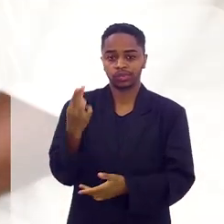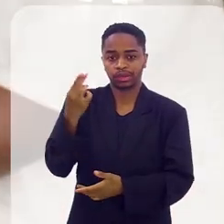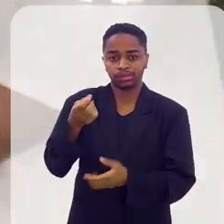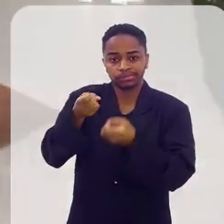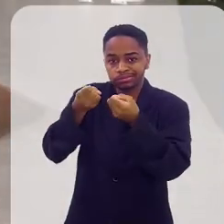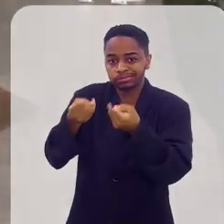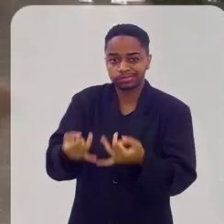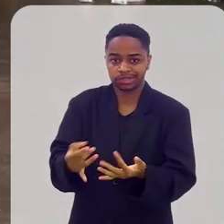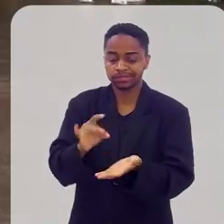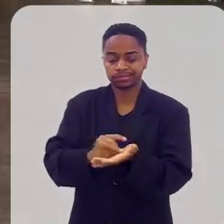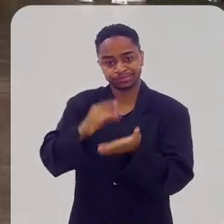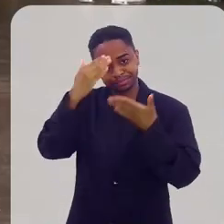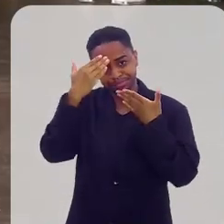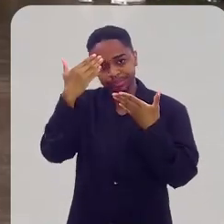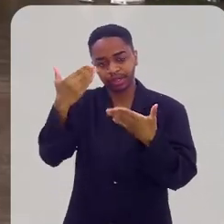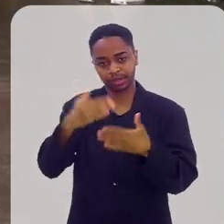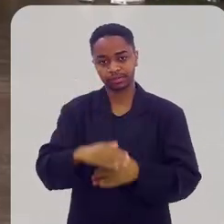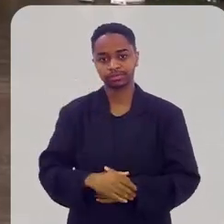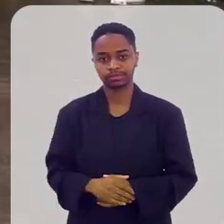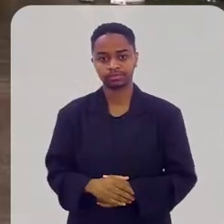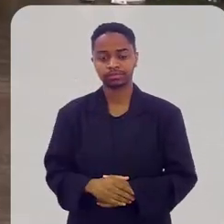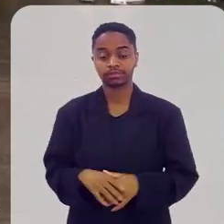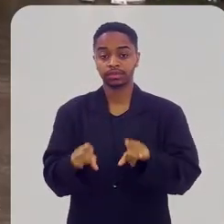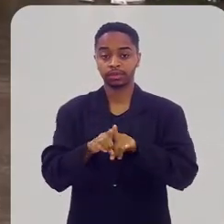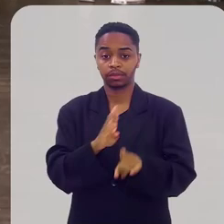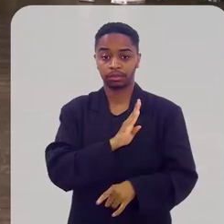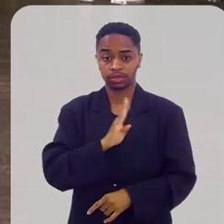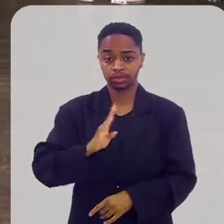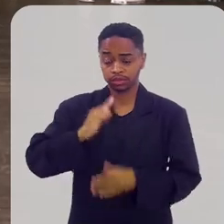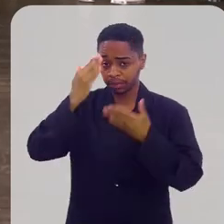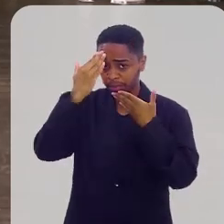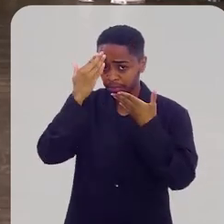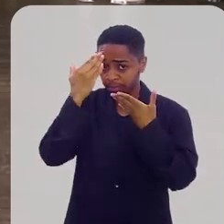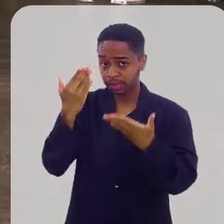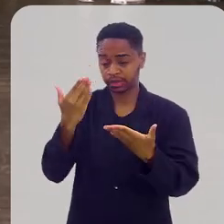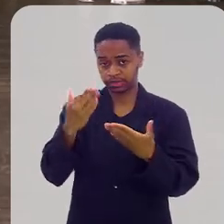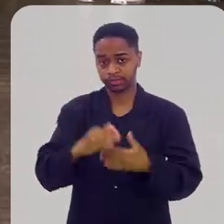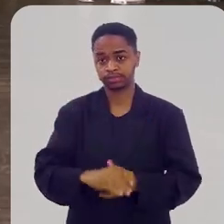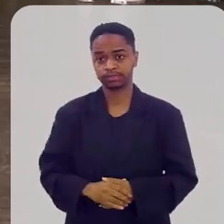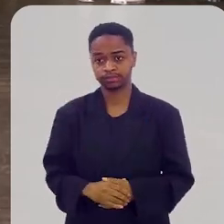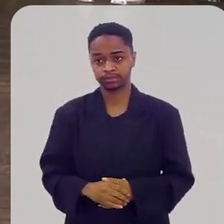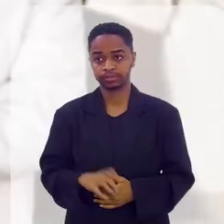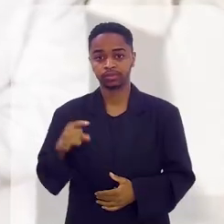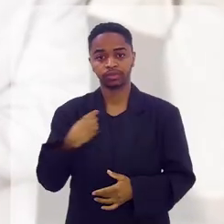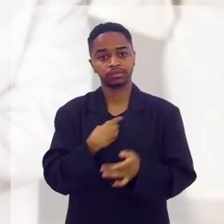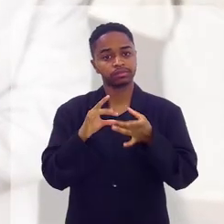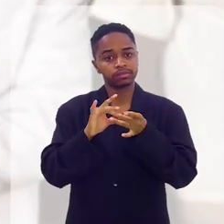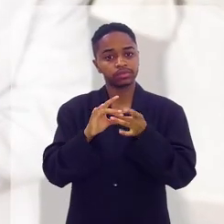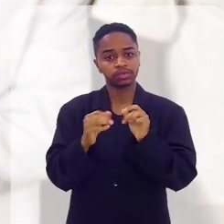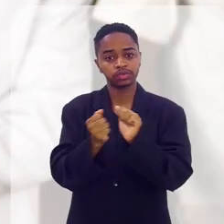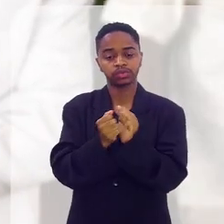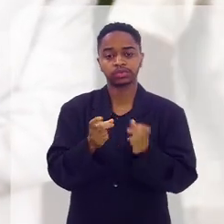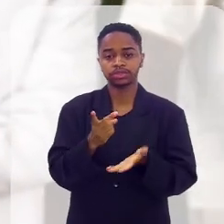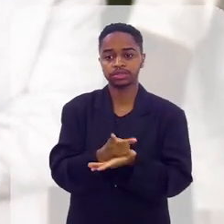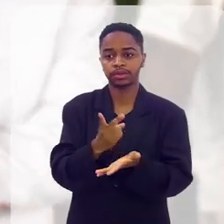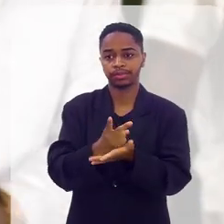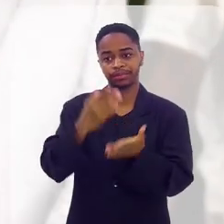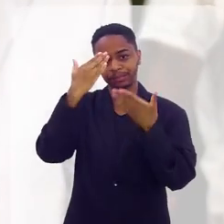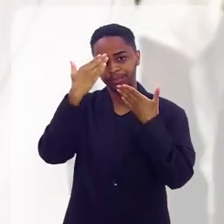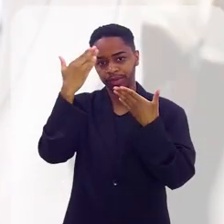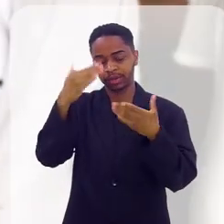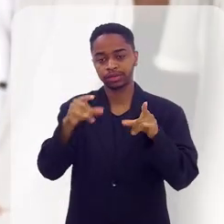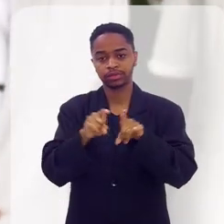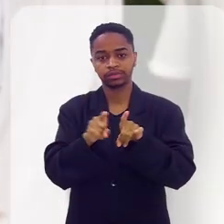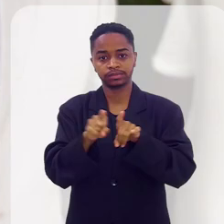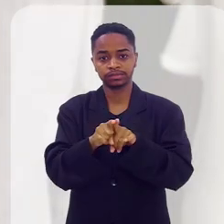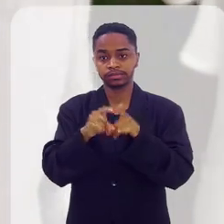palavras, cara. Obrigado demais, sabe? Sucesso total. Meu bispo, muito obrigado. Eu que te agradeço. Tamo junto sempre. Obrigado demais.